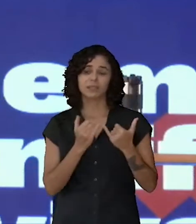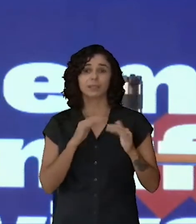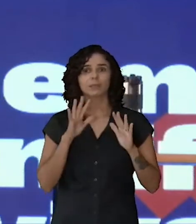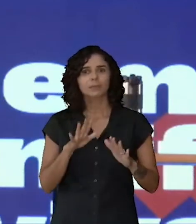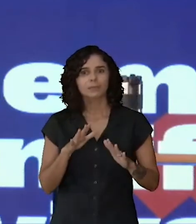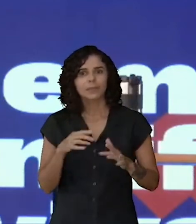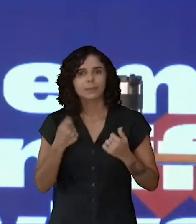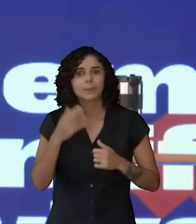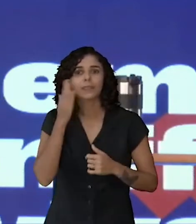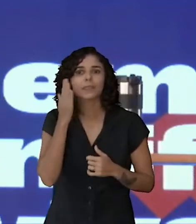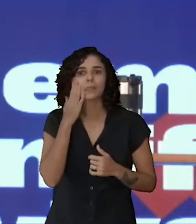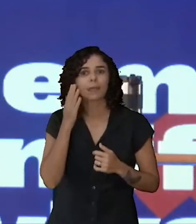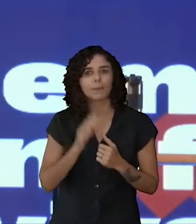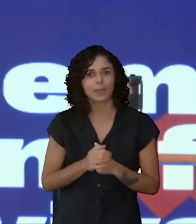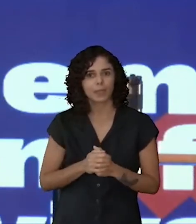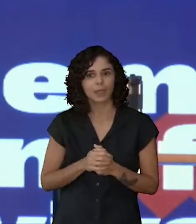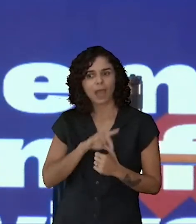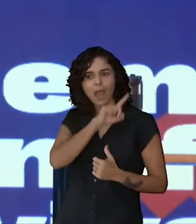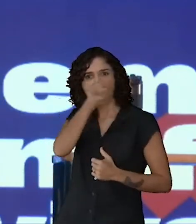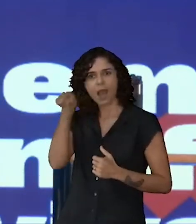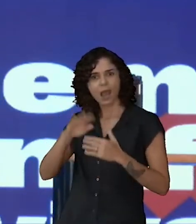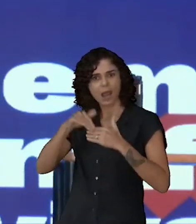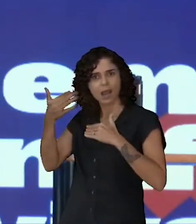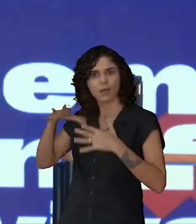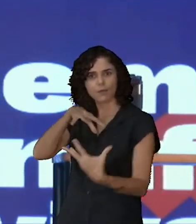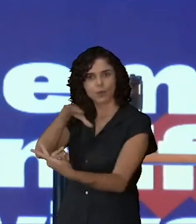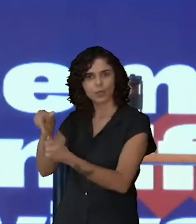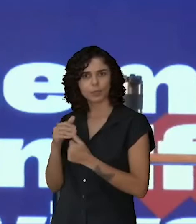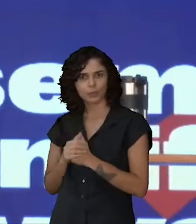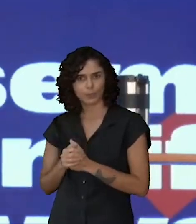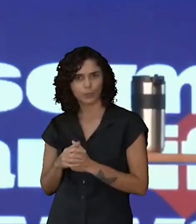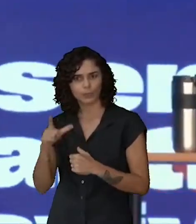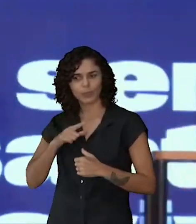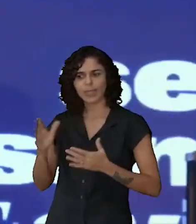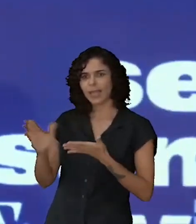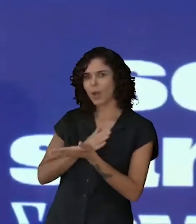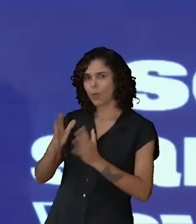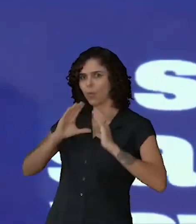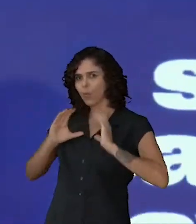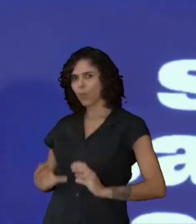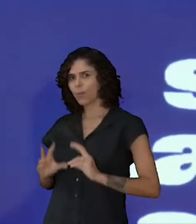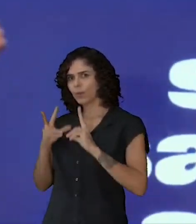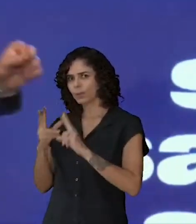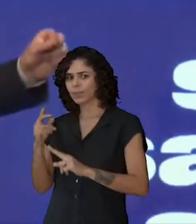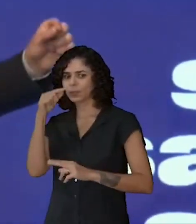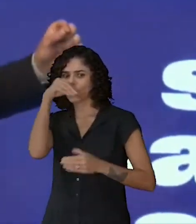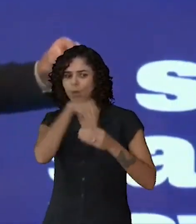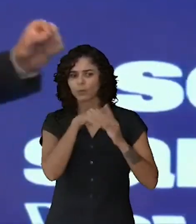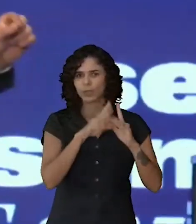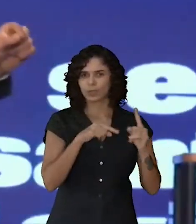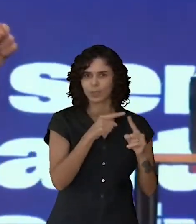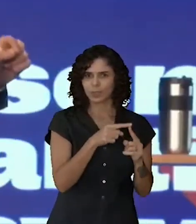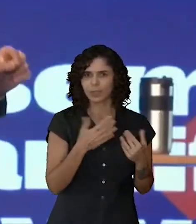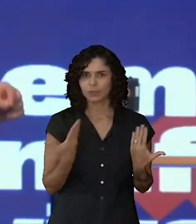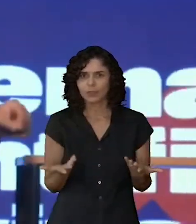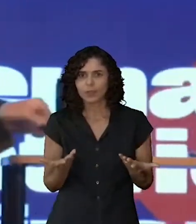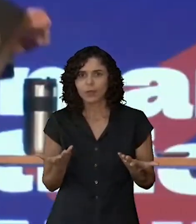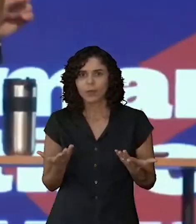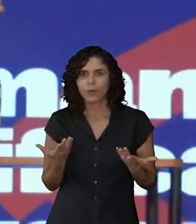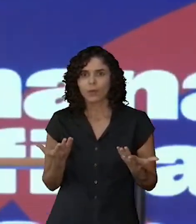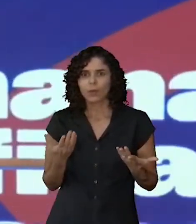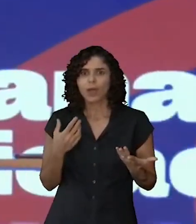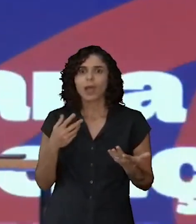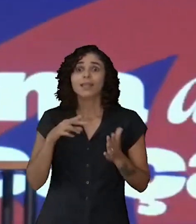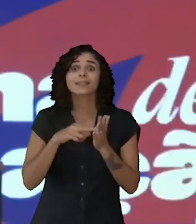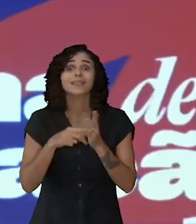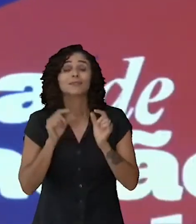tem comportamento parecido com aqui de dentro. Porque se lá fora não tem influência, nós não somos relevantes. Nós